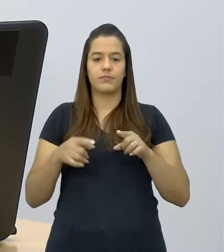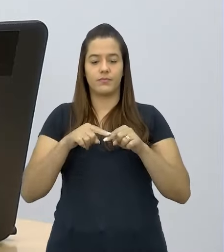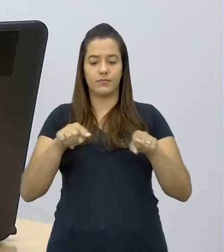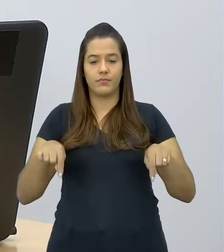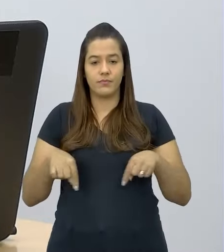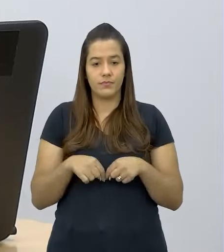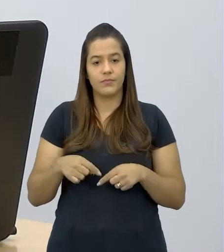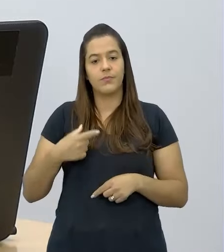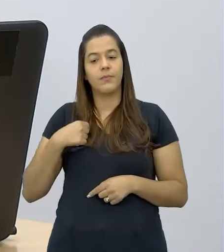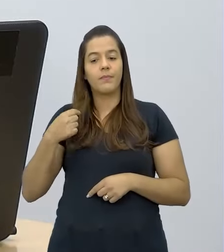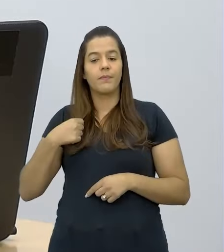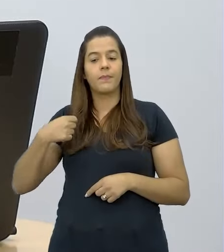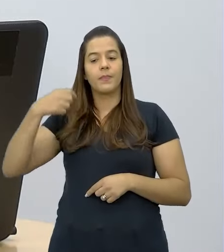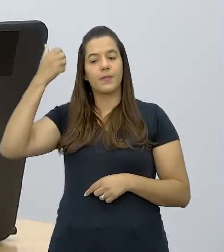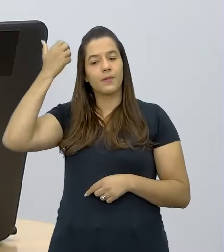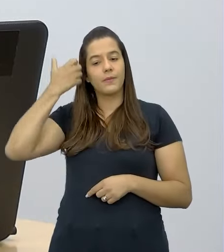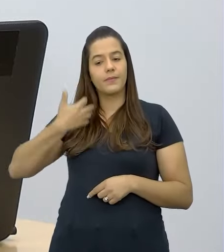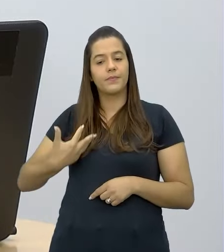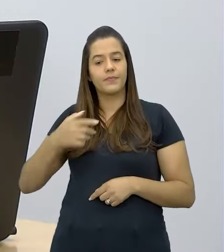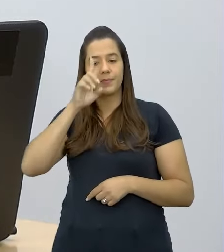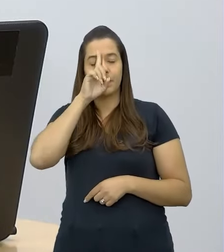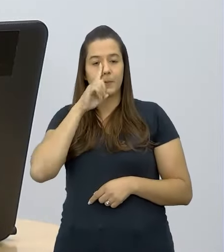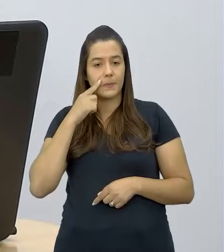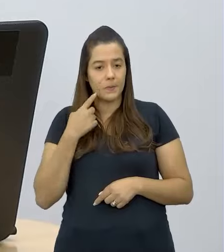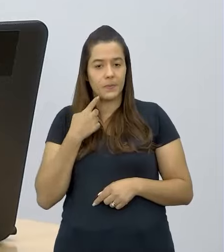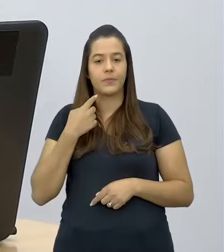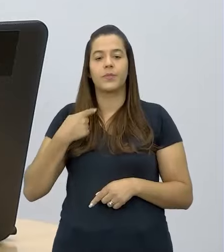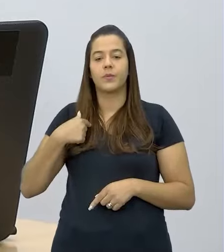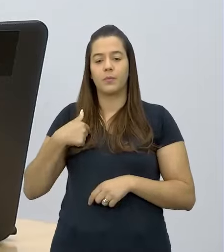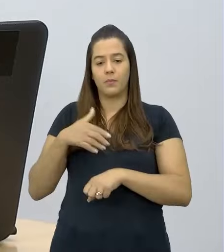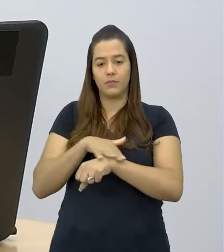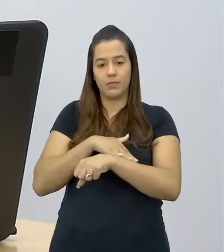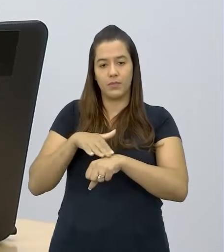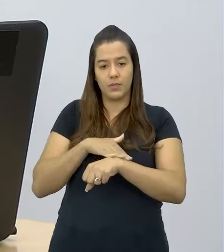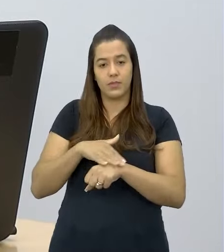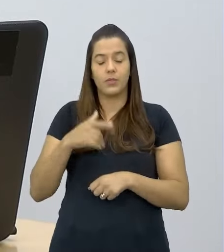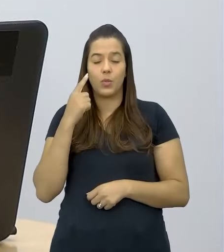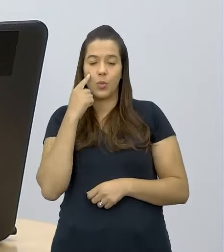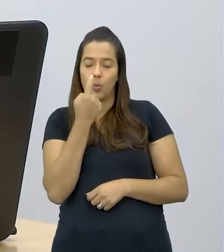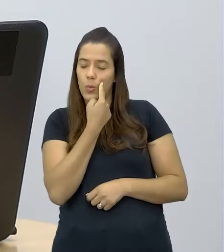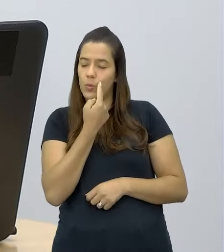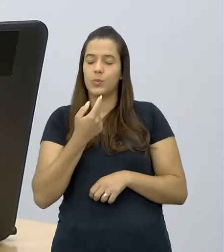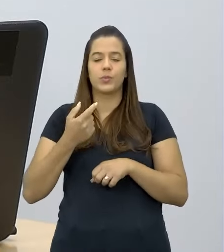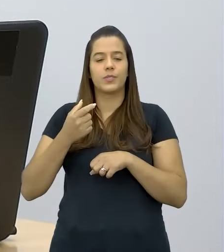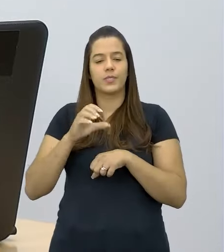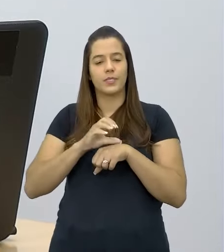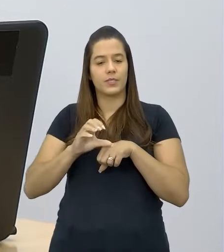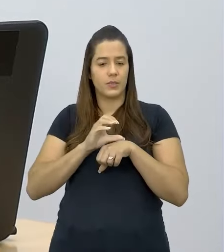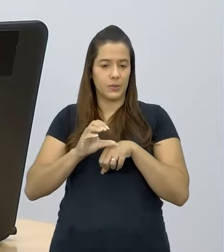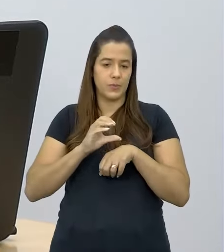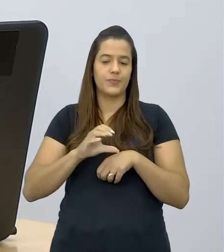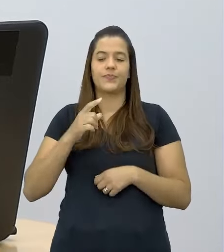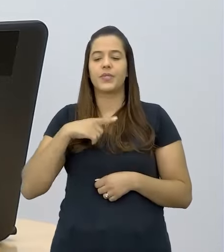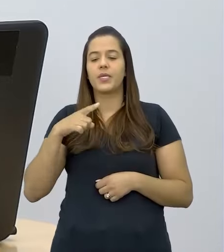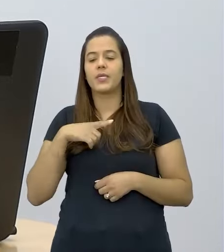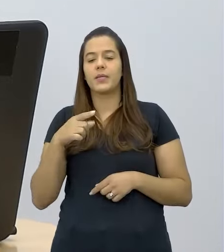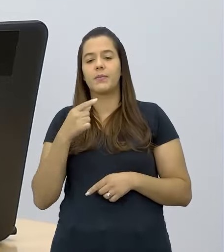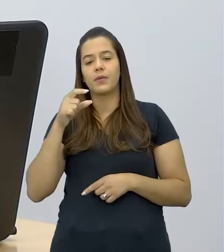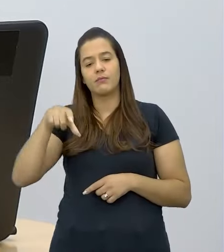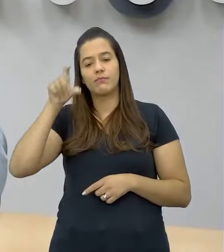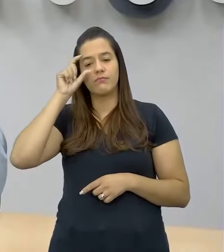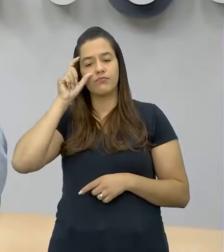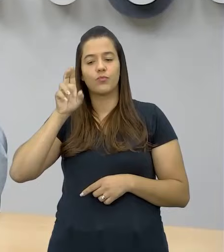sou loira, branca, tenho olhos castanhos e, eventualmente, uso óculos. Vamos começar,